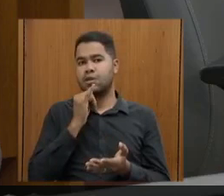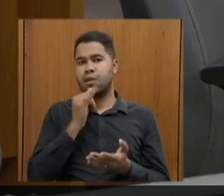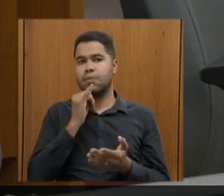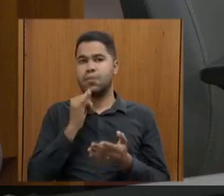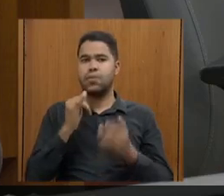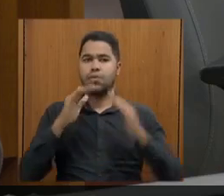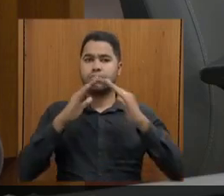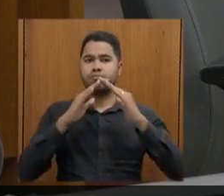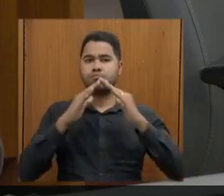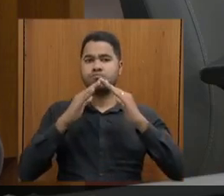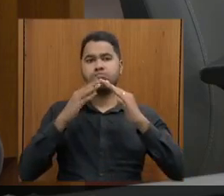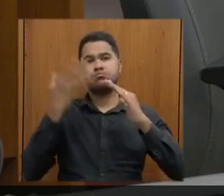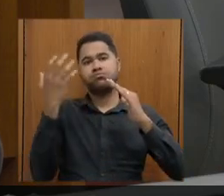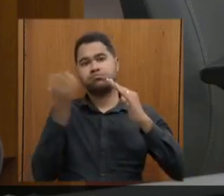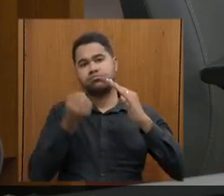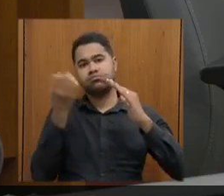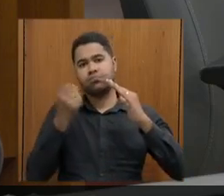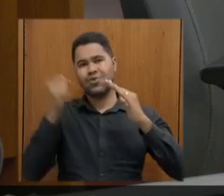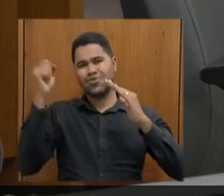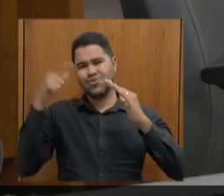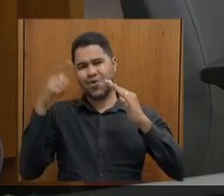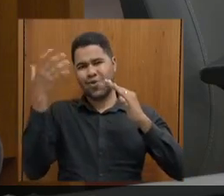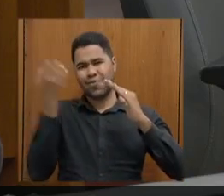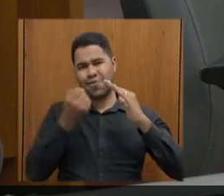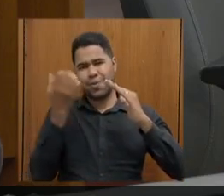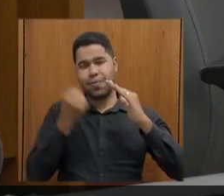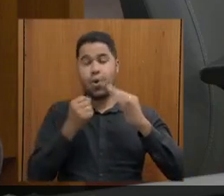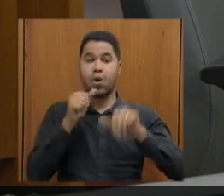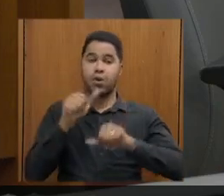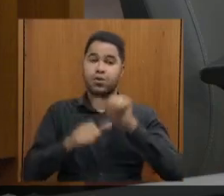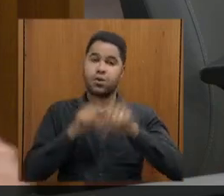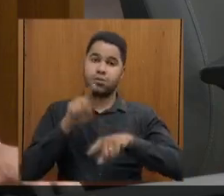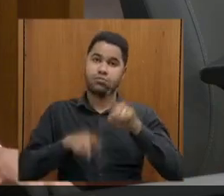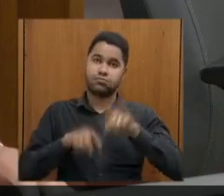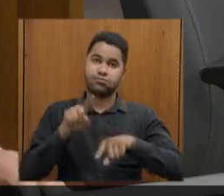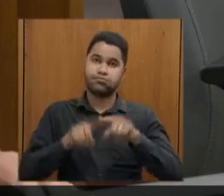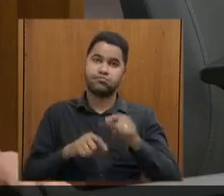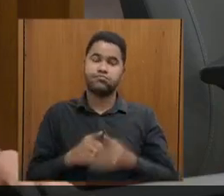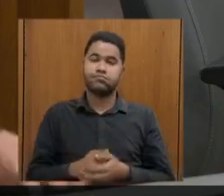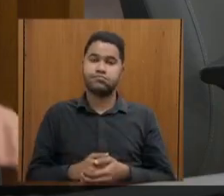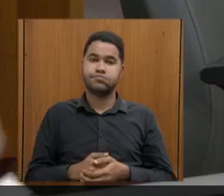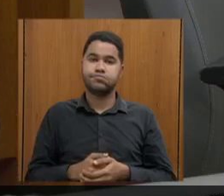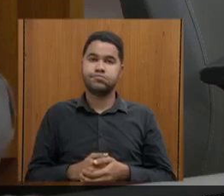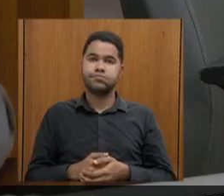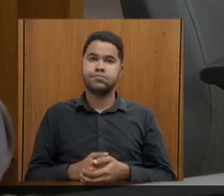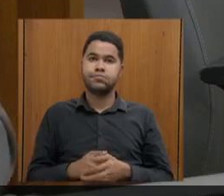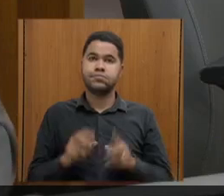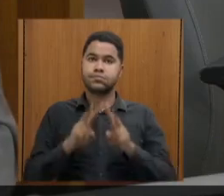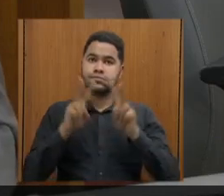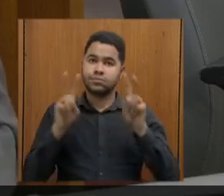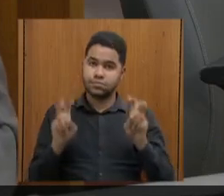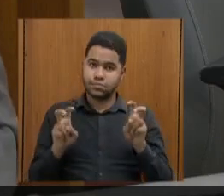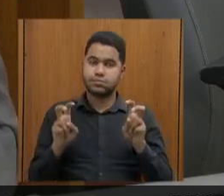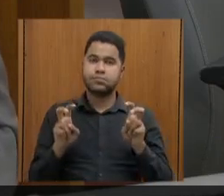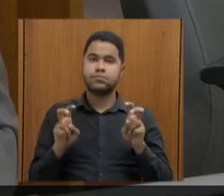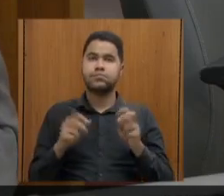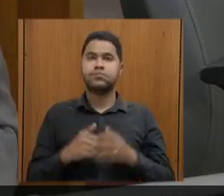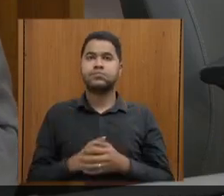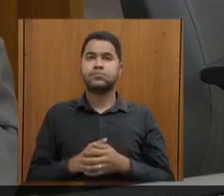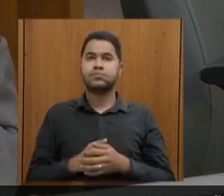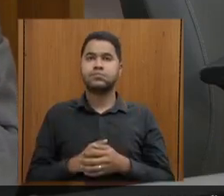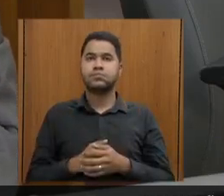ou é o a troca dos equipamentos é e sobre o tema